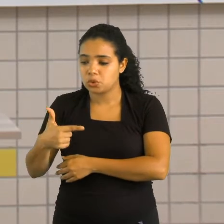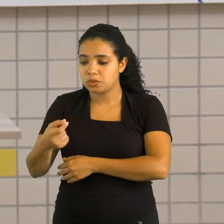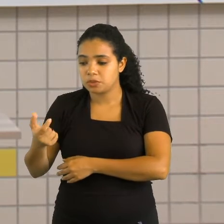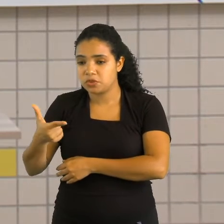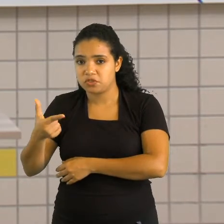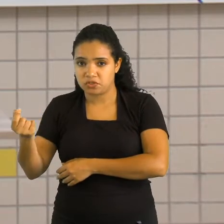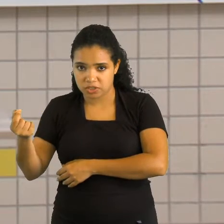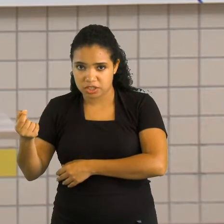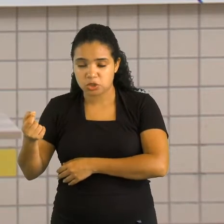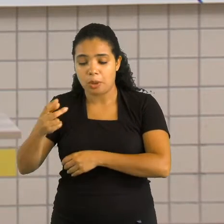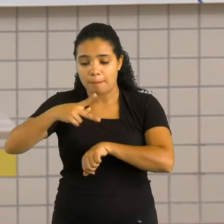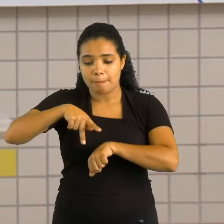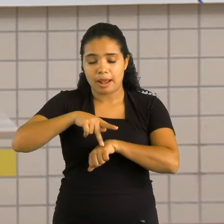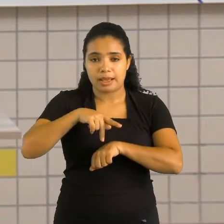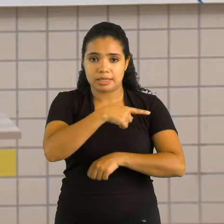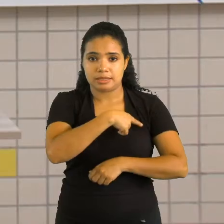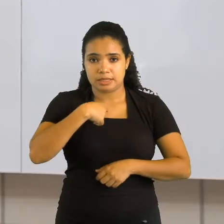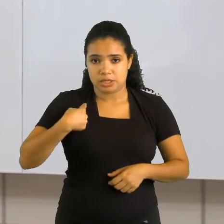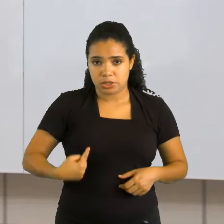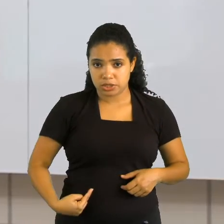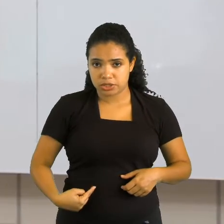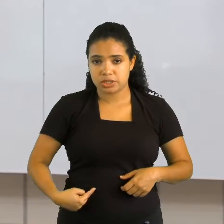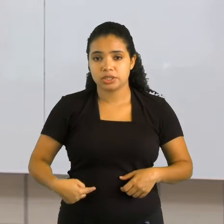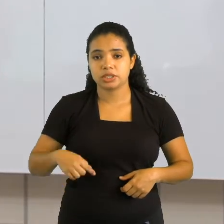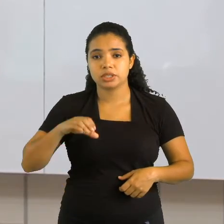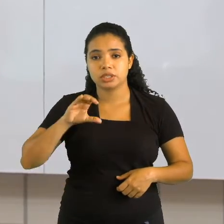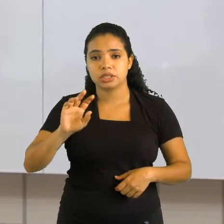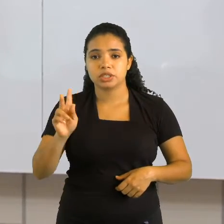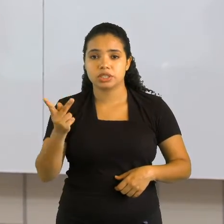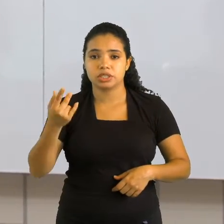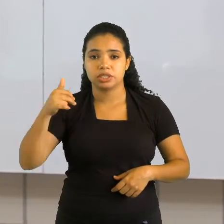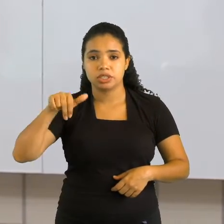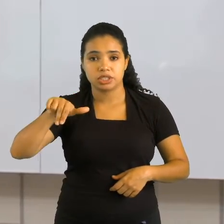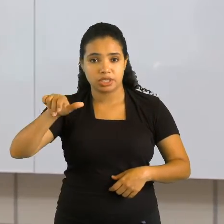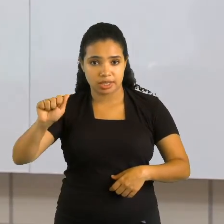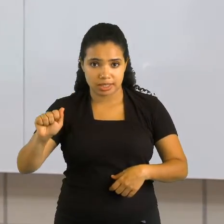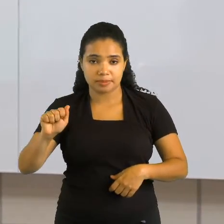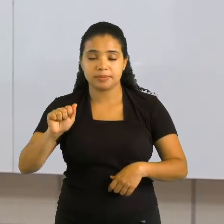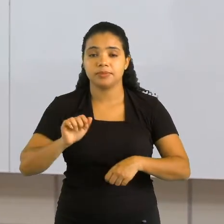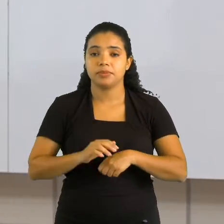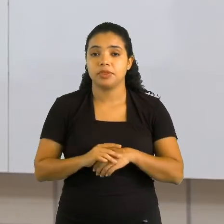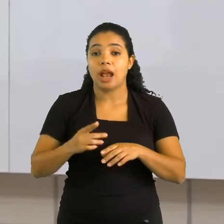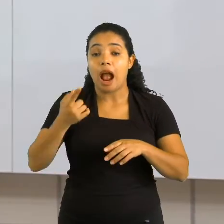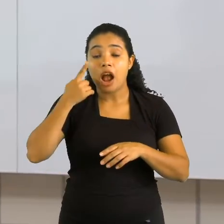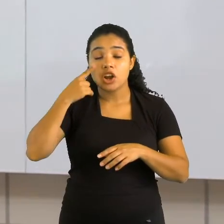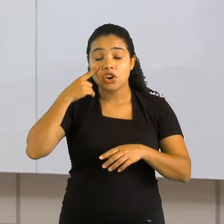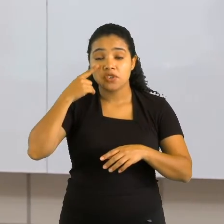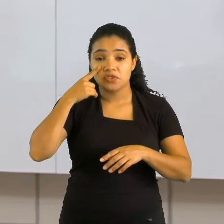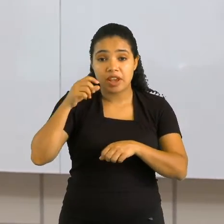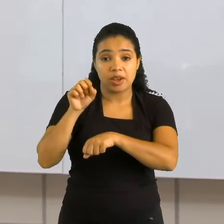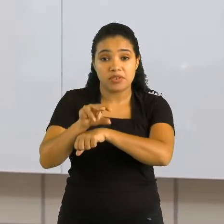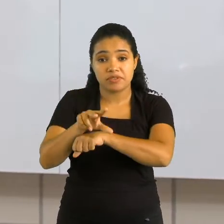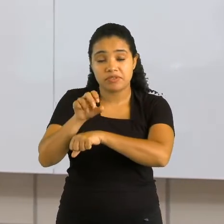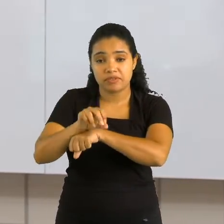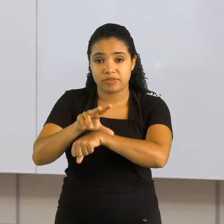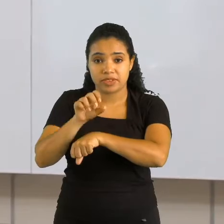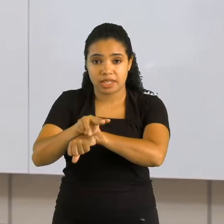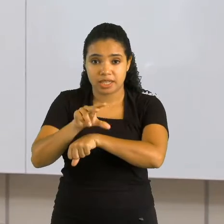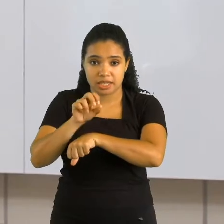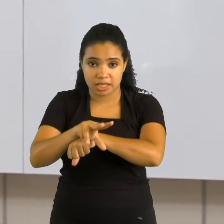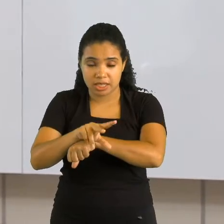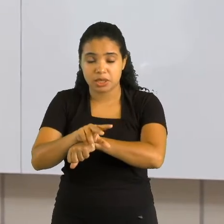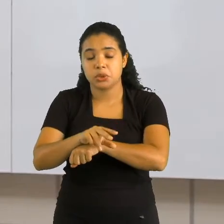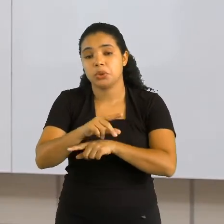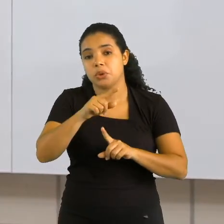como Covid-19. Agora nós vamos ver sobre os vírus e as